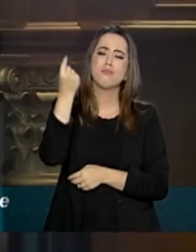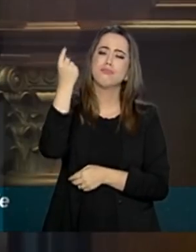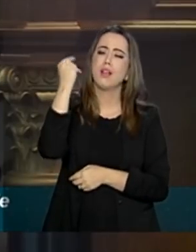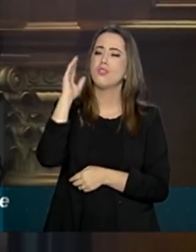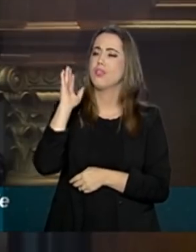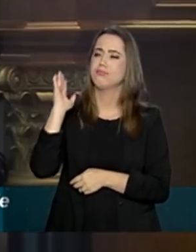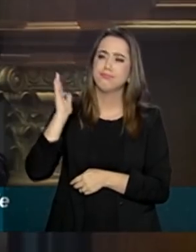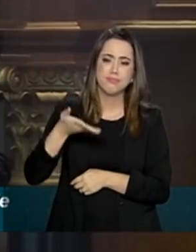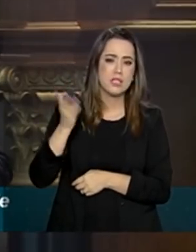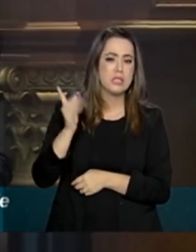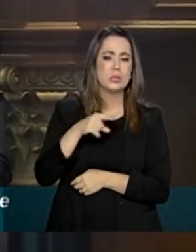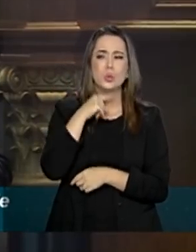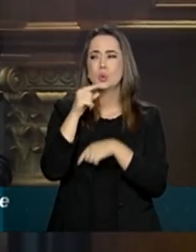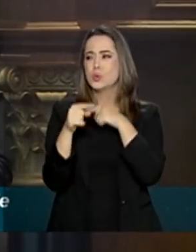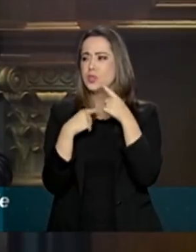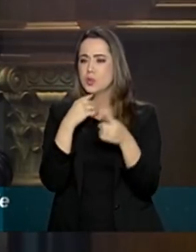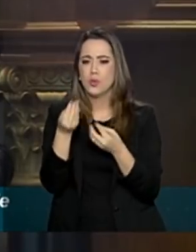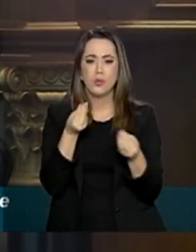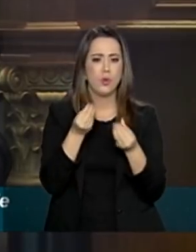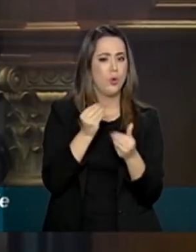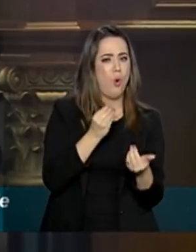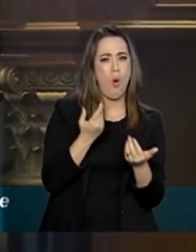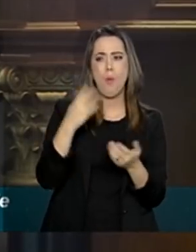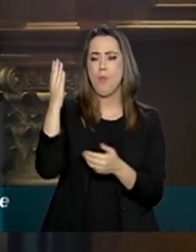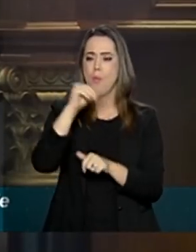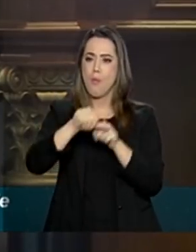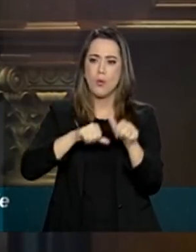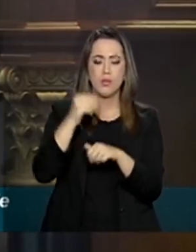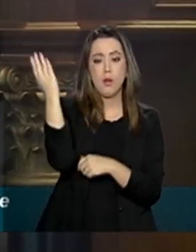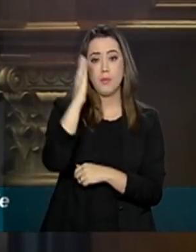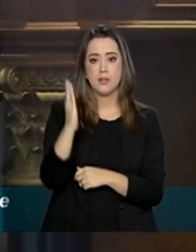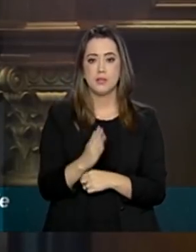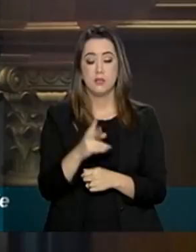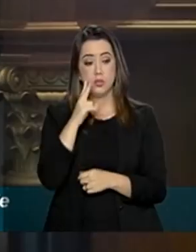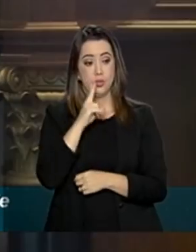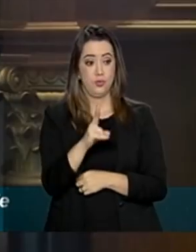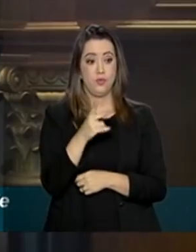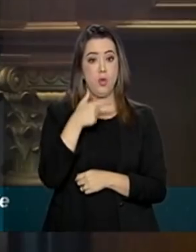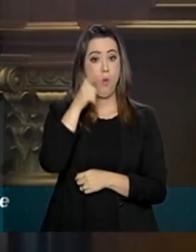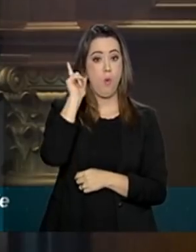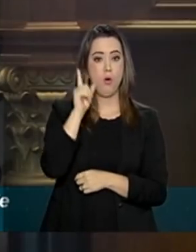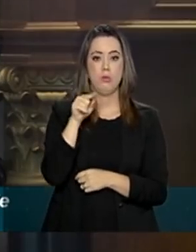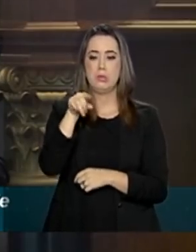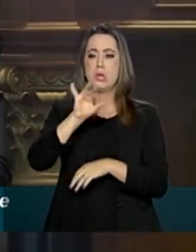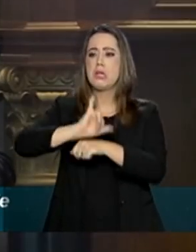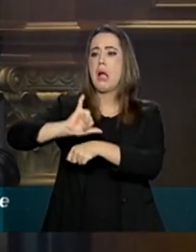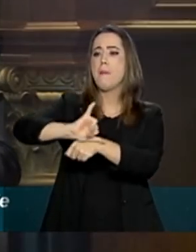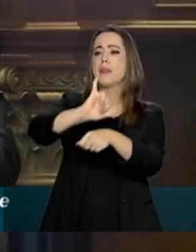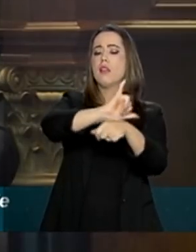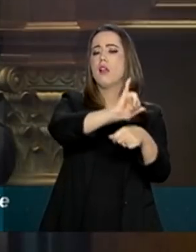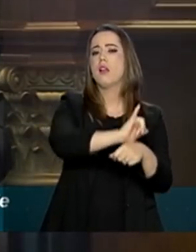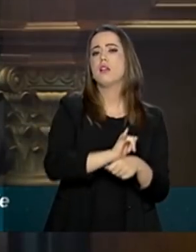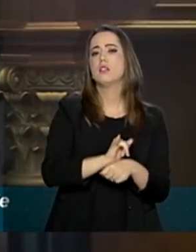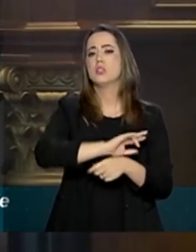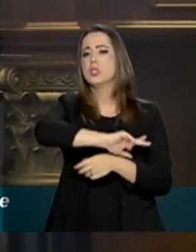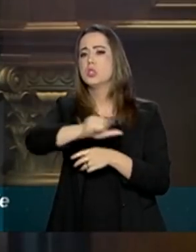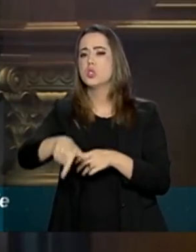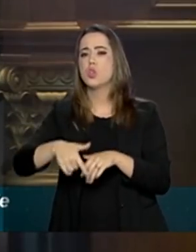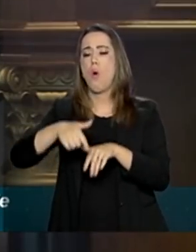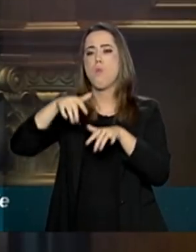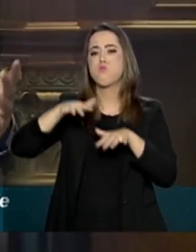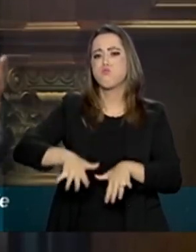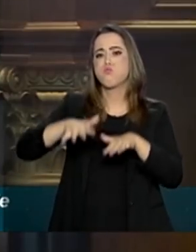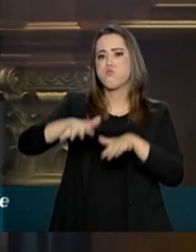Sabíamos da dificuldade de mudar o destino do Brasil. Como ontem, vimos algumas capitais de estado com